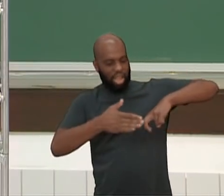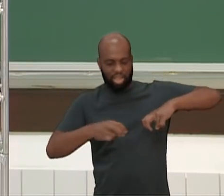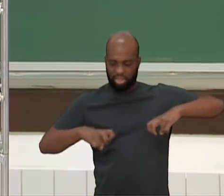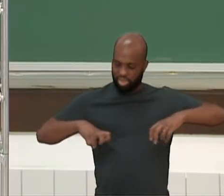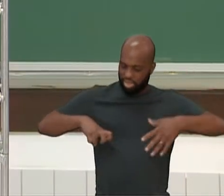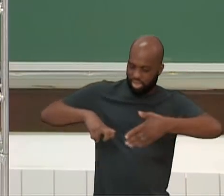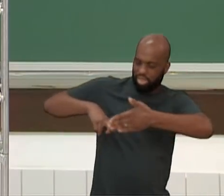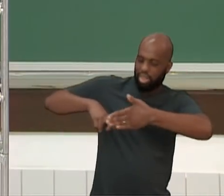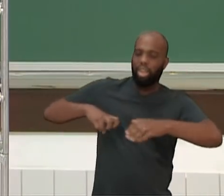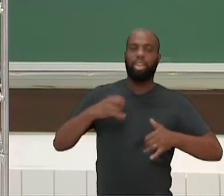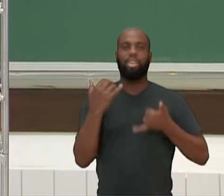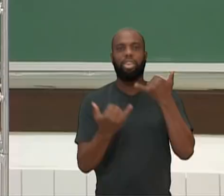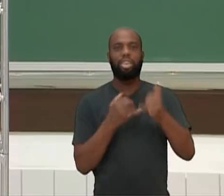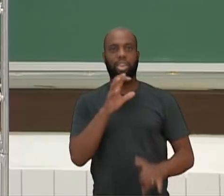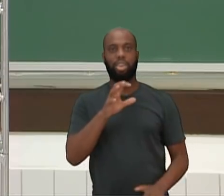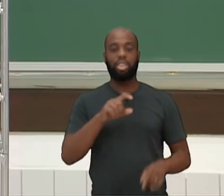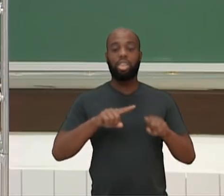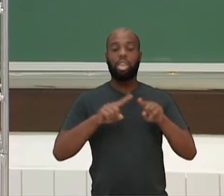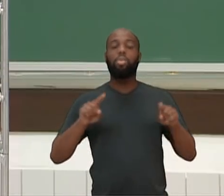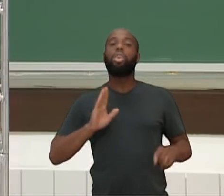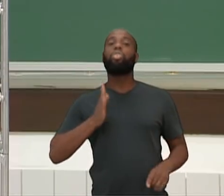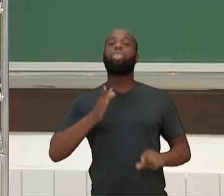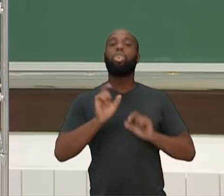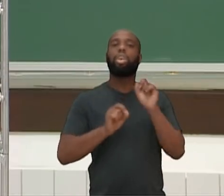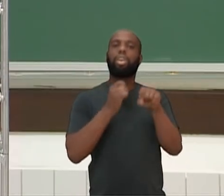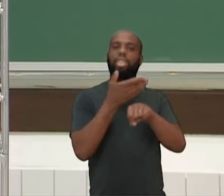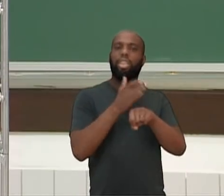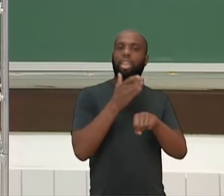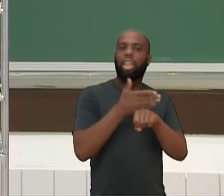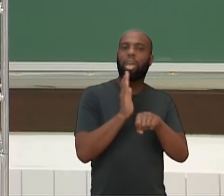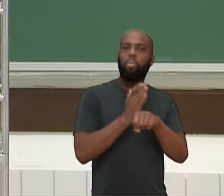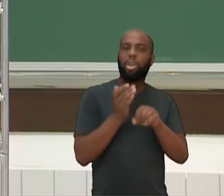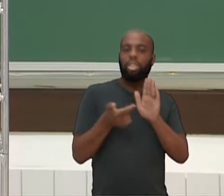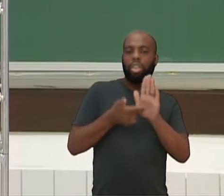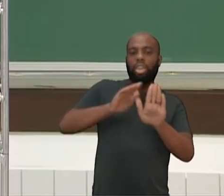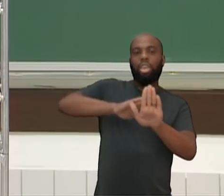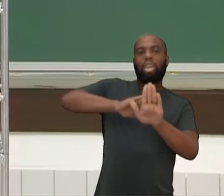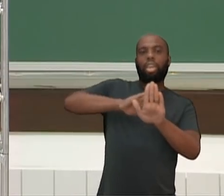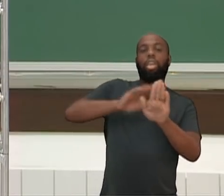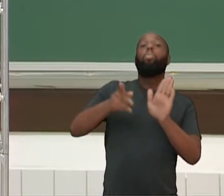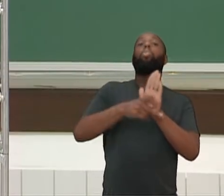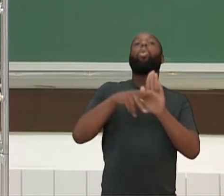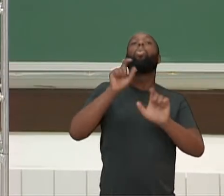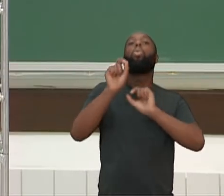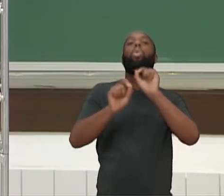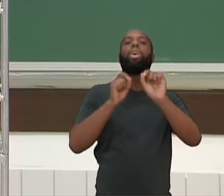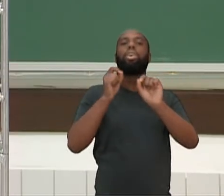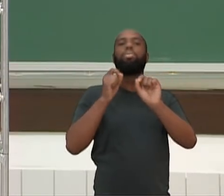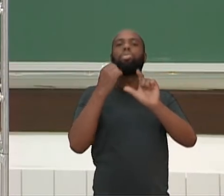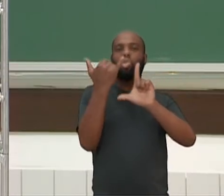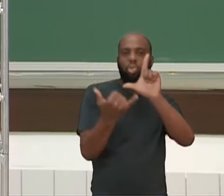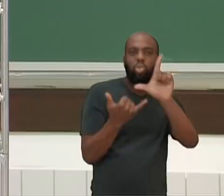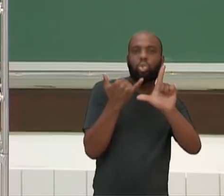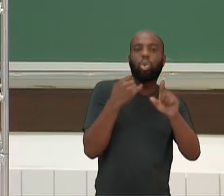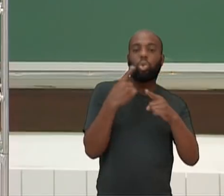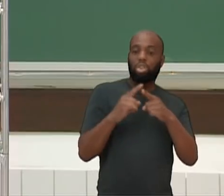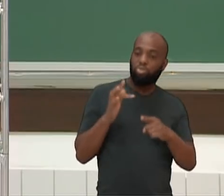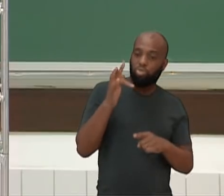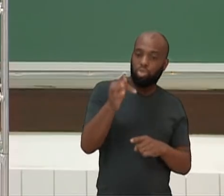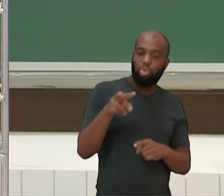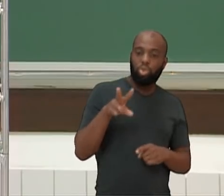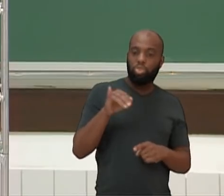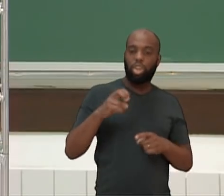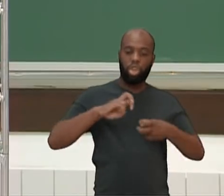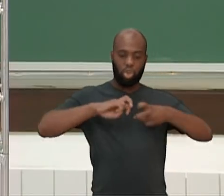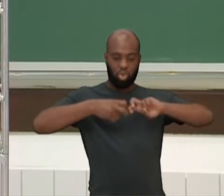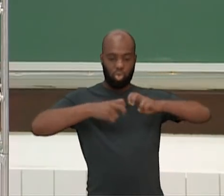adversário, do oponente, sem perceber já é uma parte lúdica para um treinamento para o uka-uka na fase